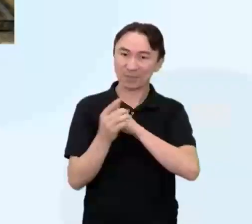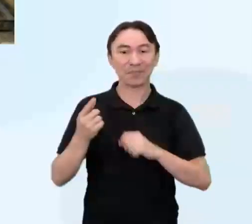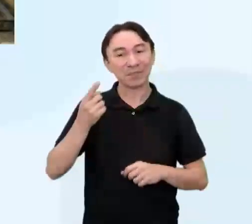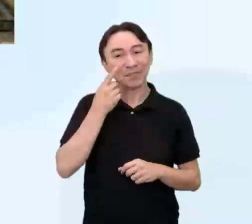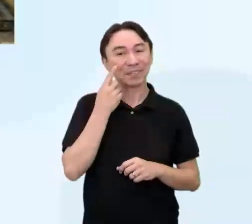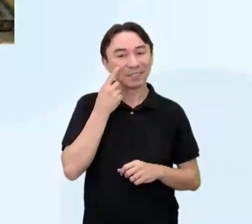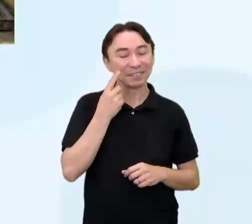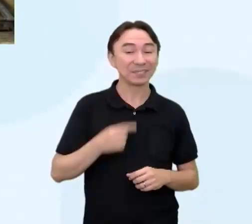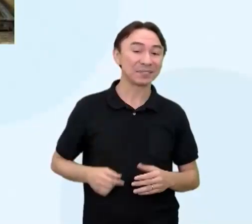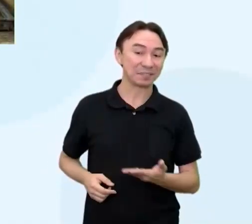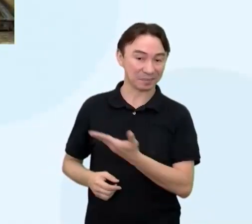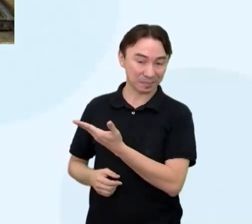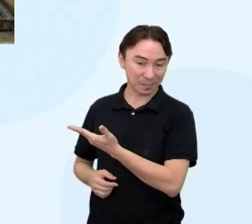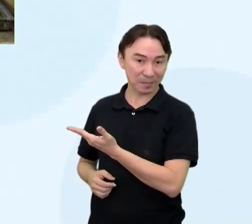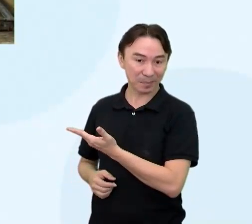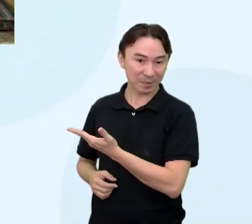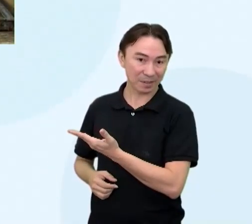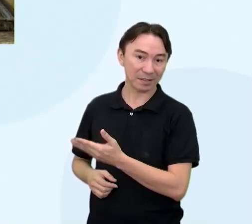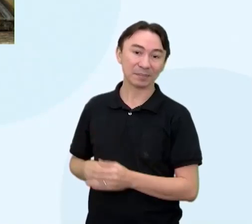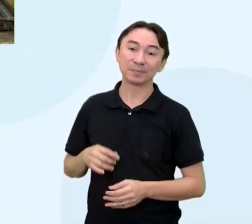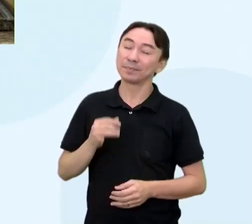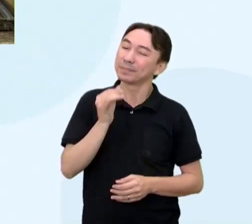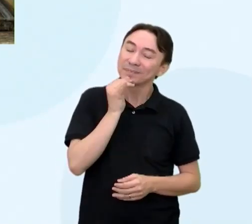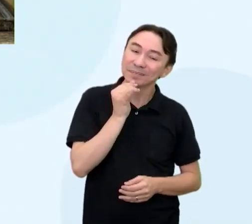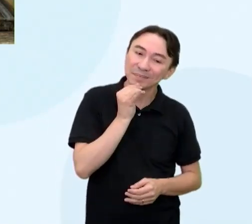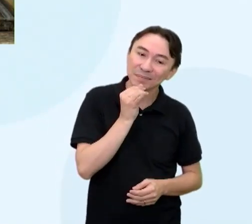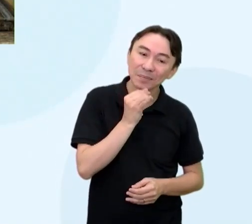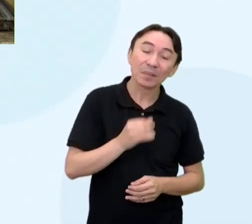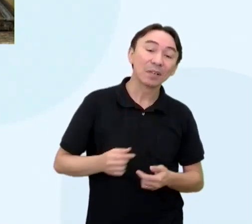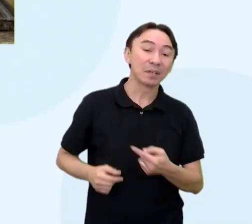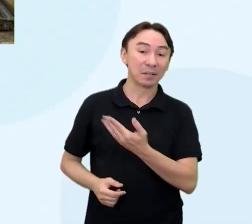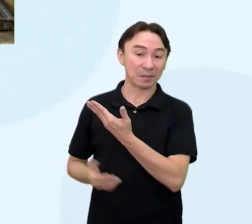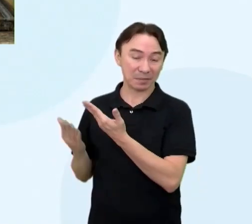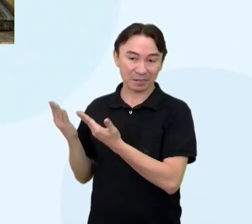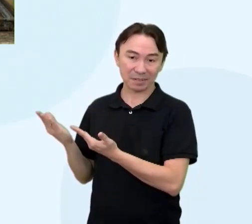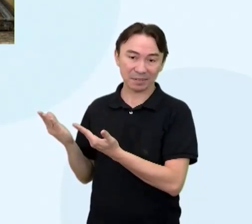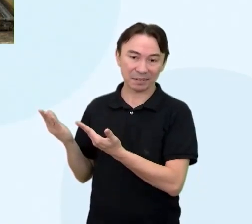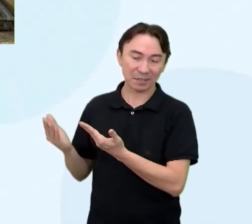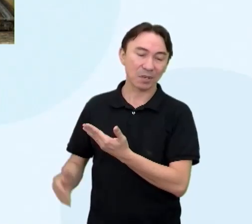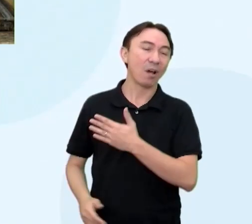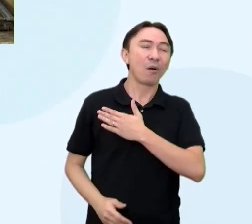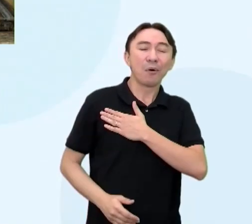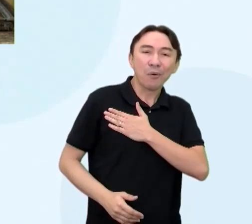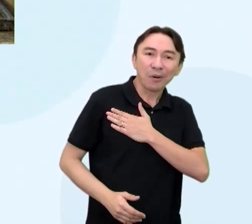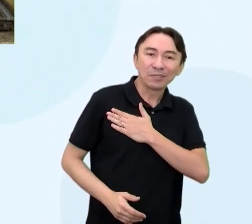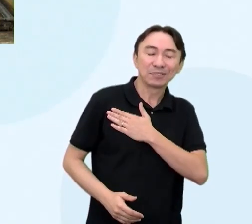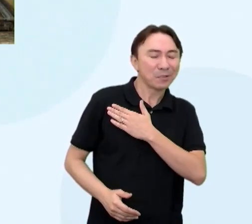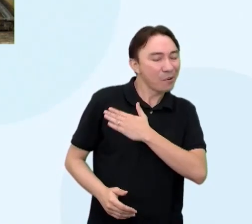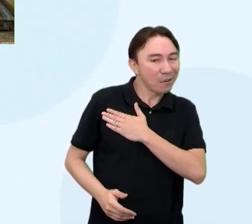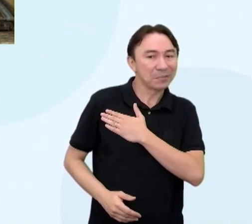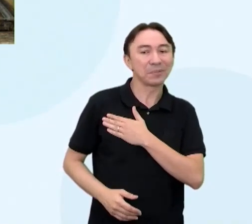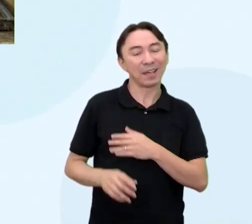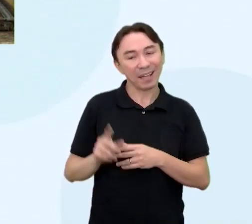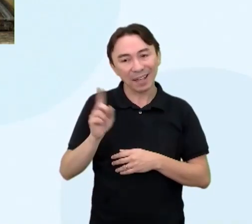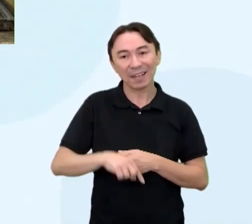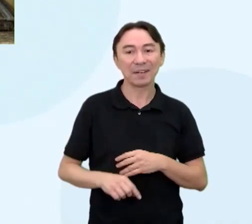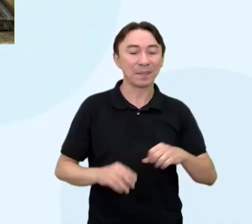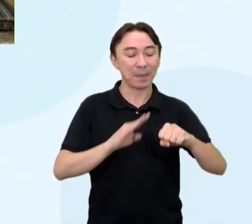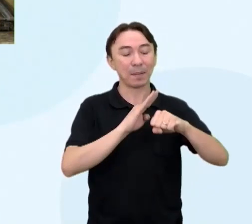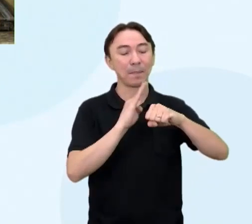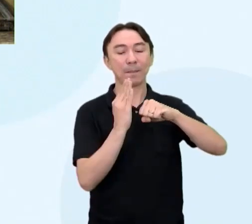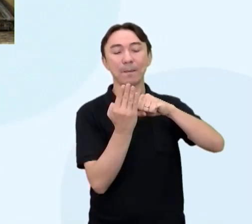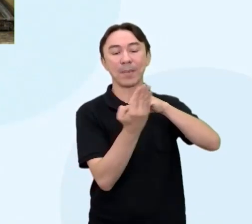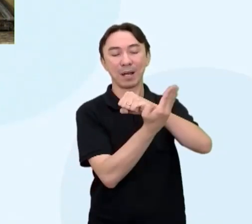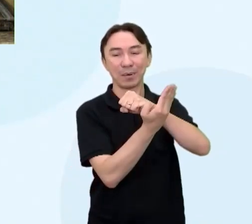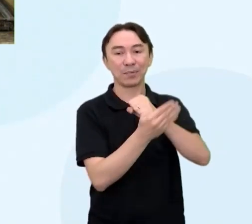gente exemplificar, eu peguei aqui um bairro que eu tenho um carinho especial. Sim. Um carinho